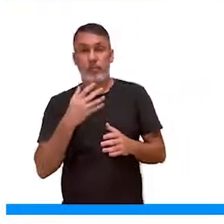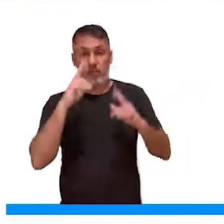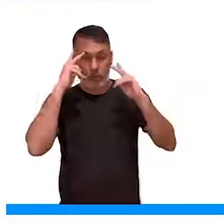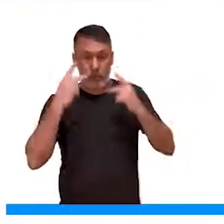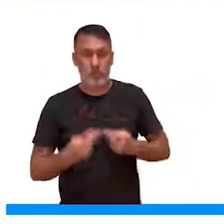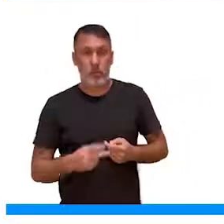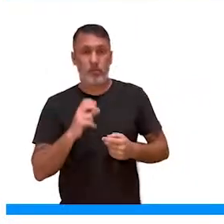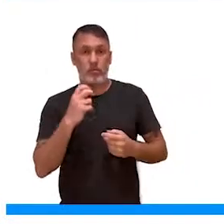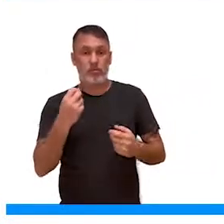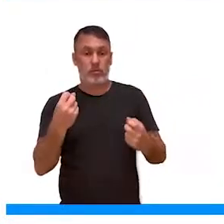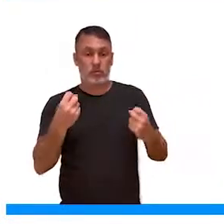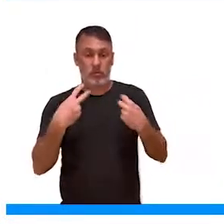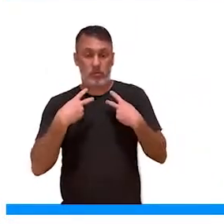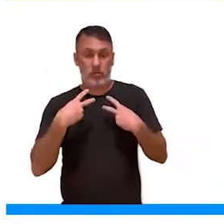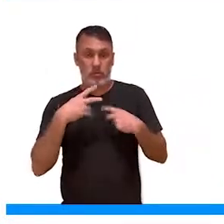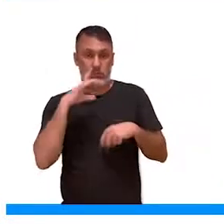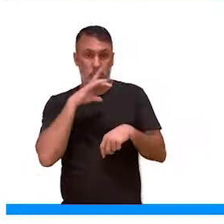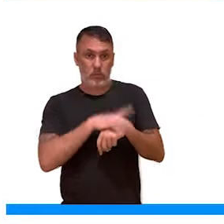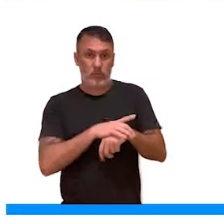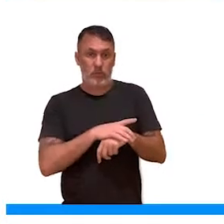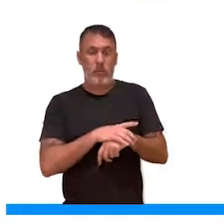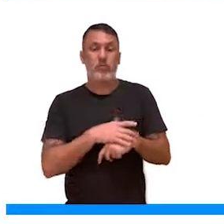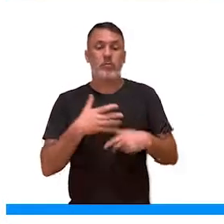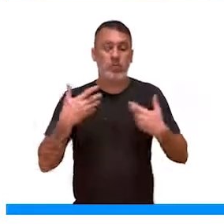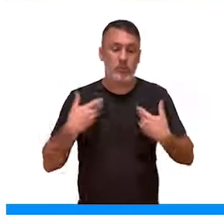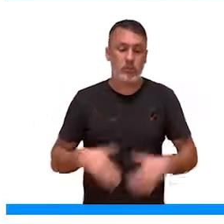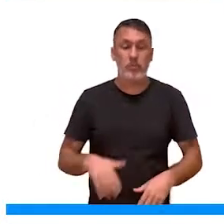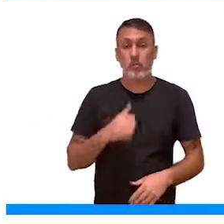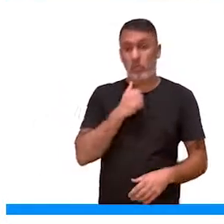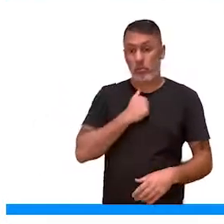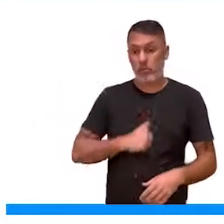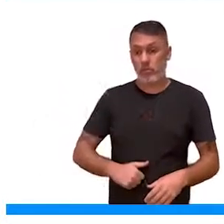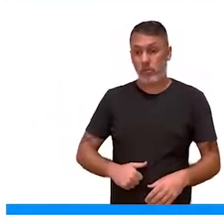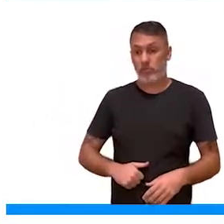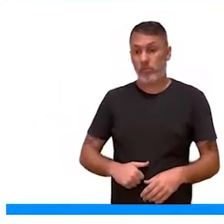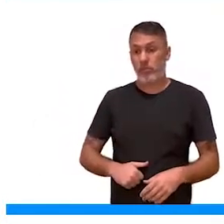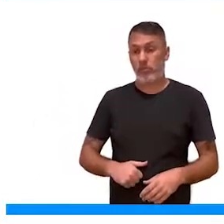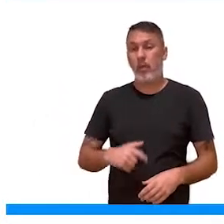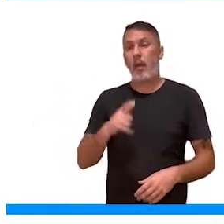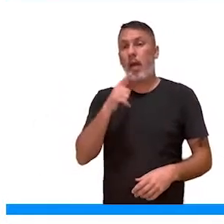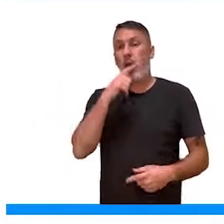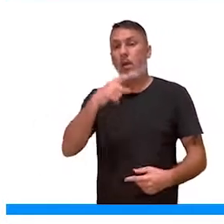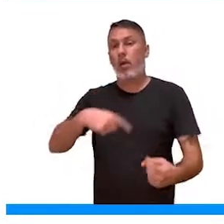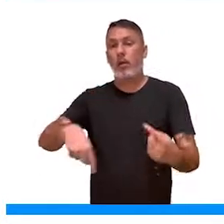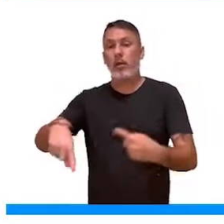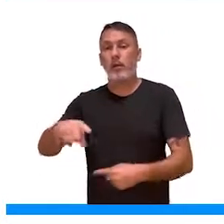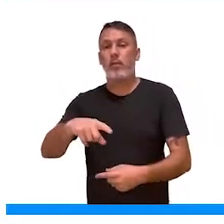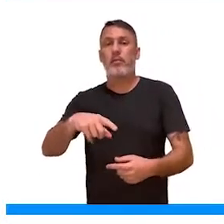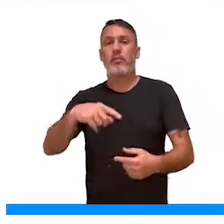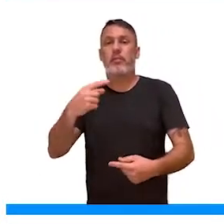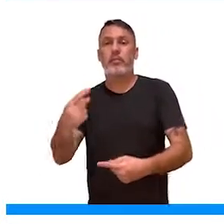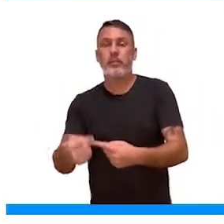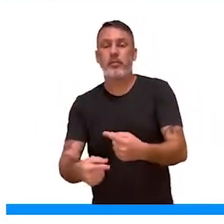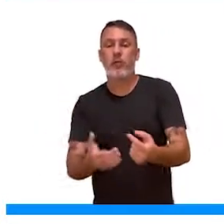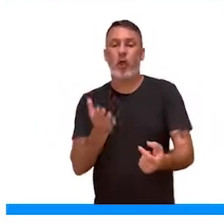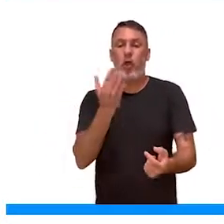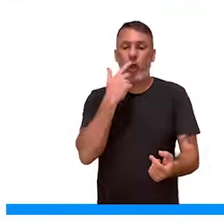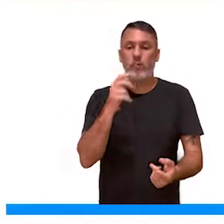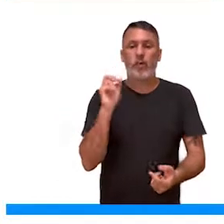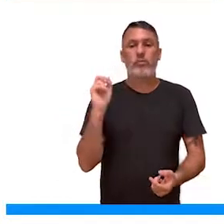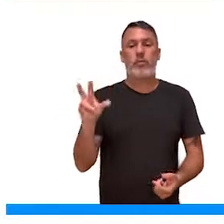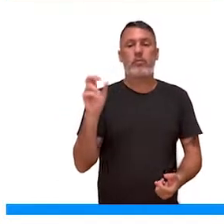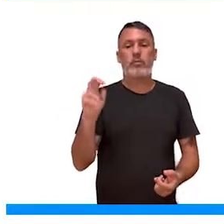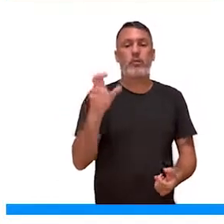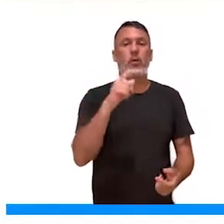Então, o homem contaminado, ele elimina os cistos com as fezes, esses cistos entram em contato com a água ou com alimentos e